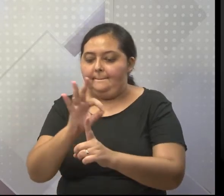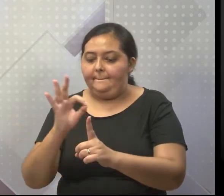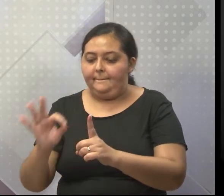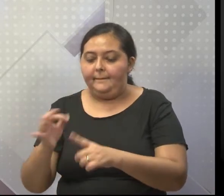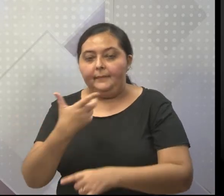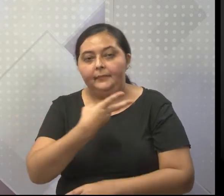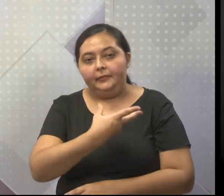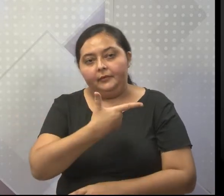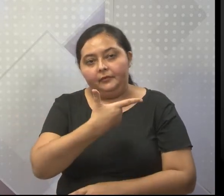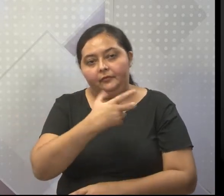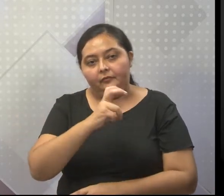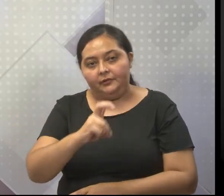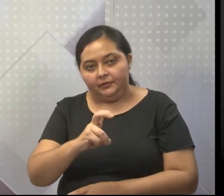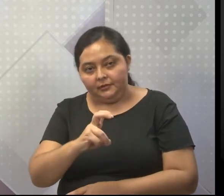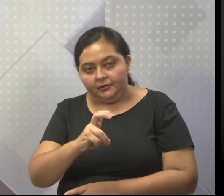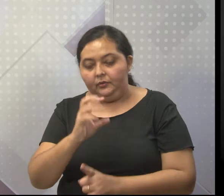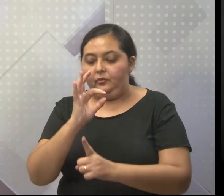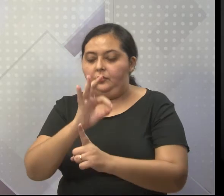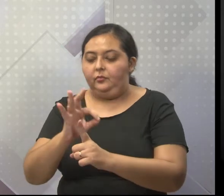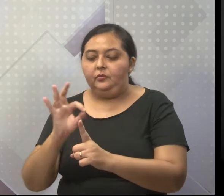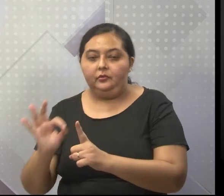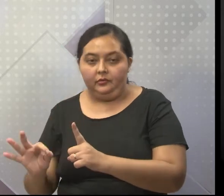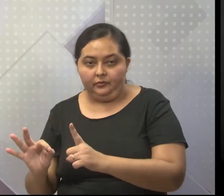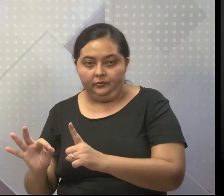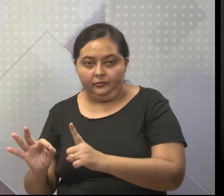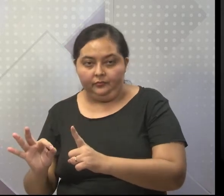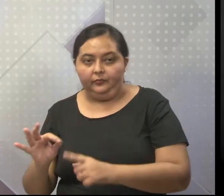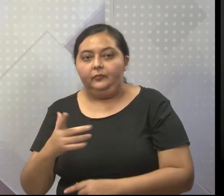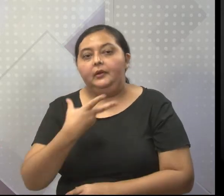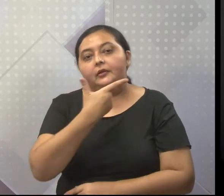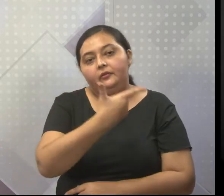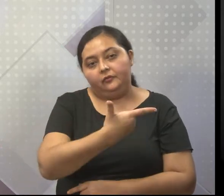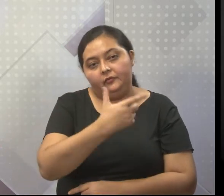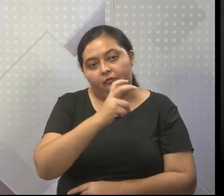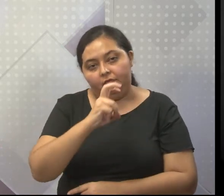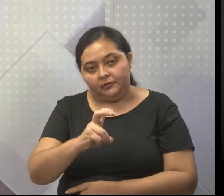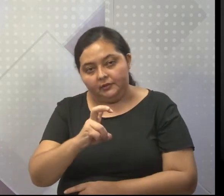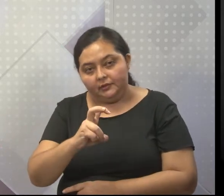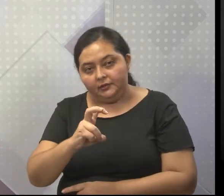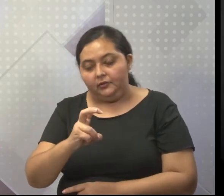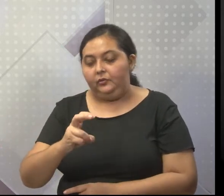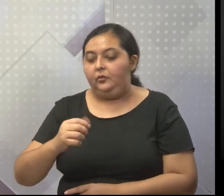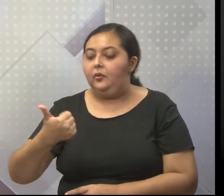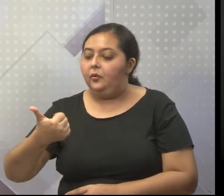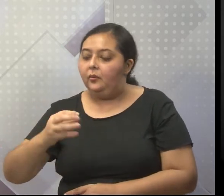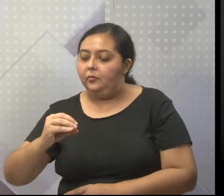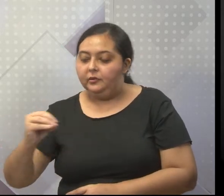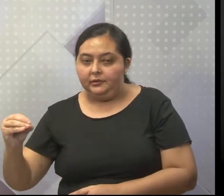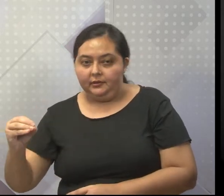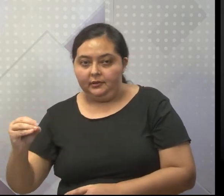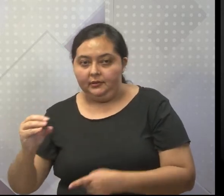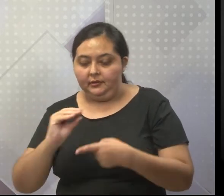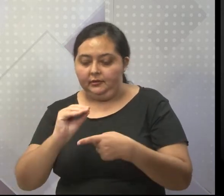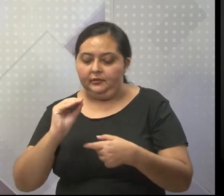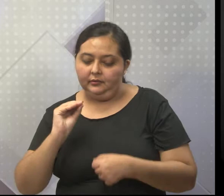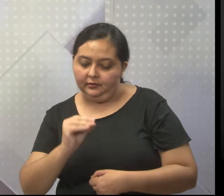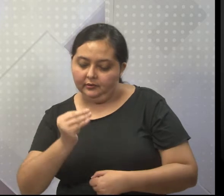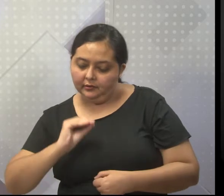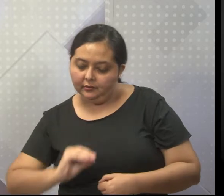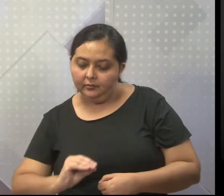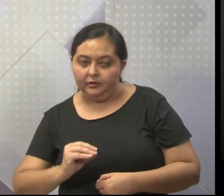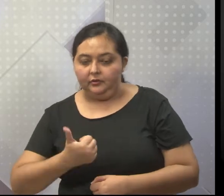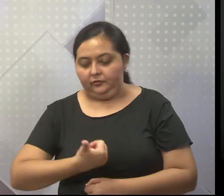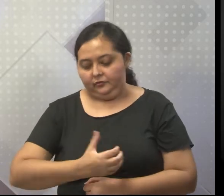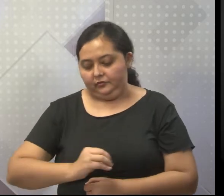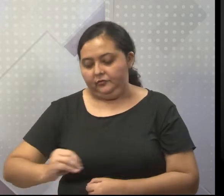Então, 25%. Ou seja, 25 por 100. Porque embaixo do 25 vai ter o número 100.